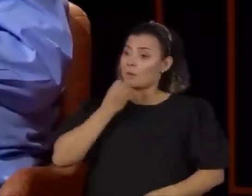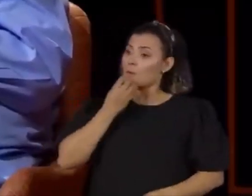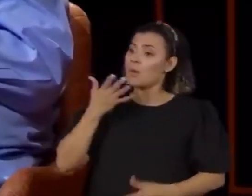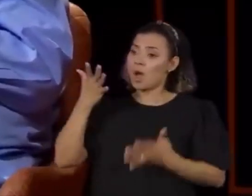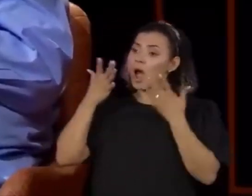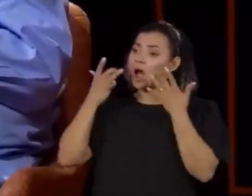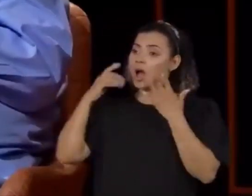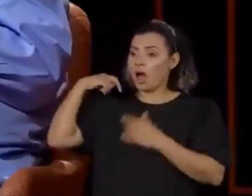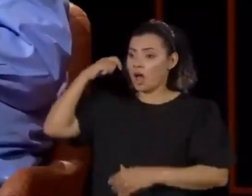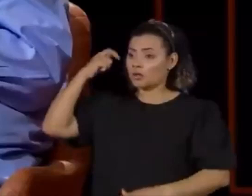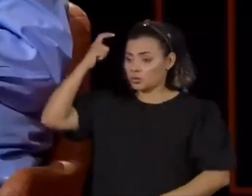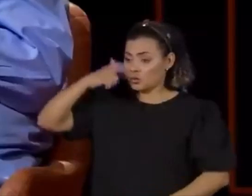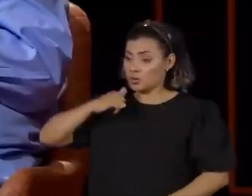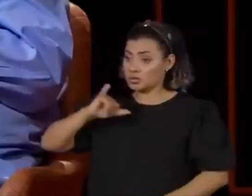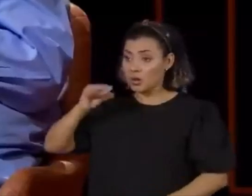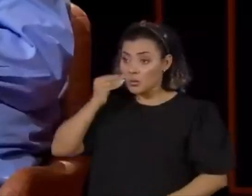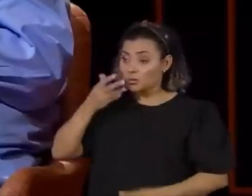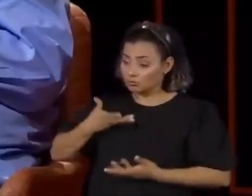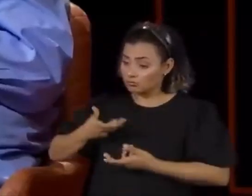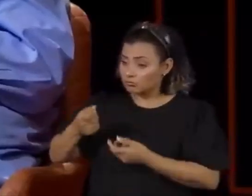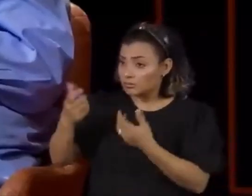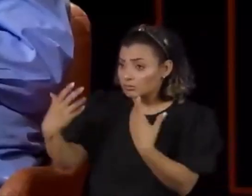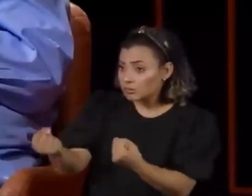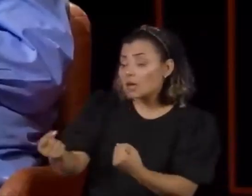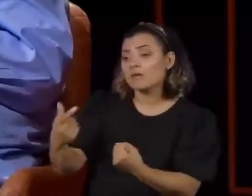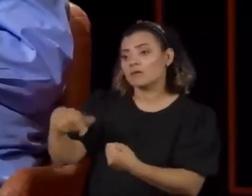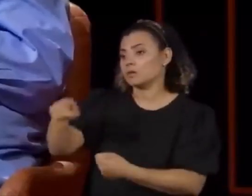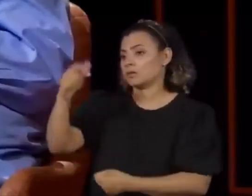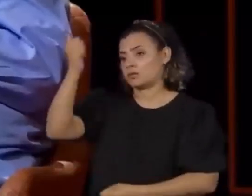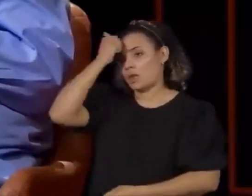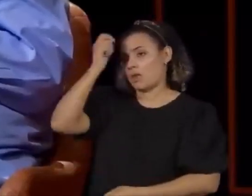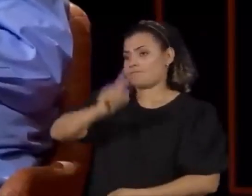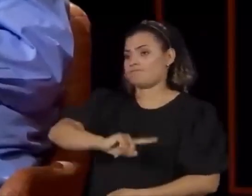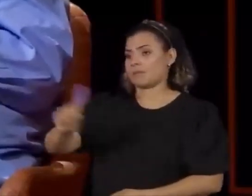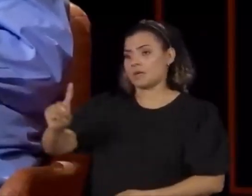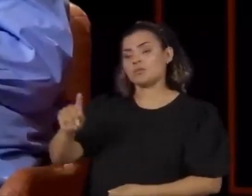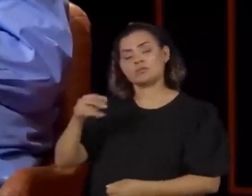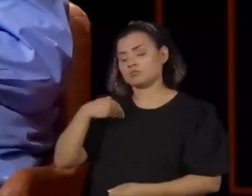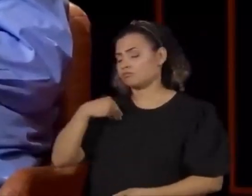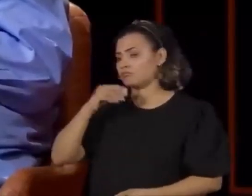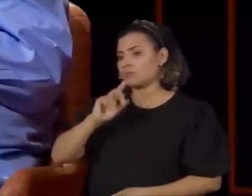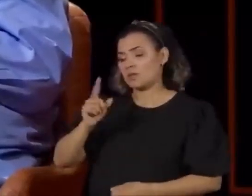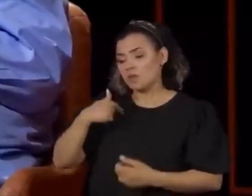ator se você me der uma oportunidade vocês não vão se decepcionarem